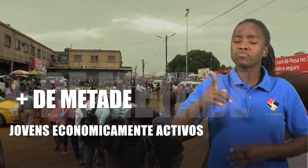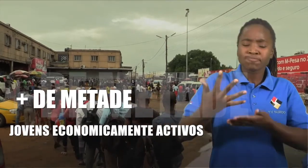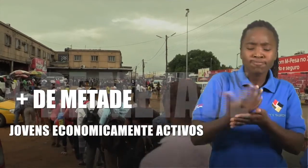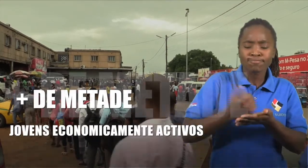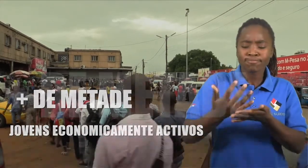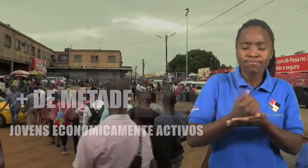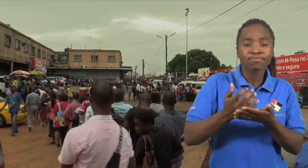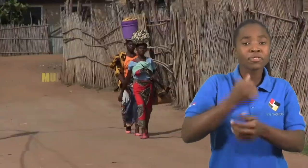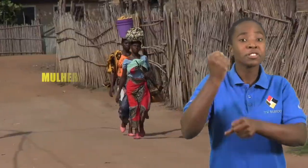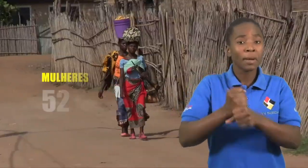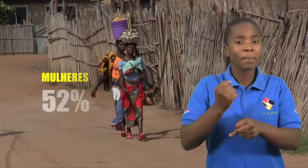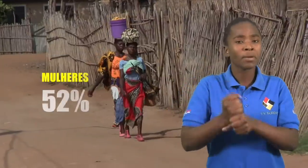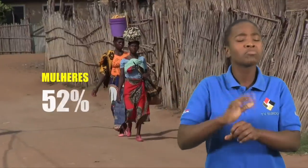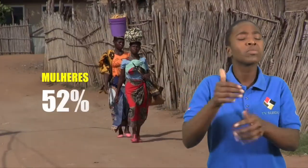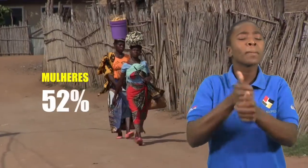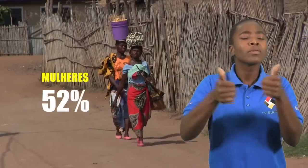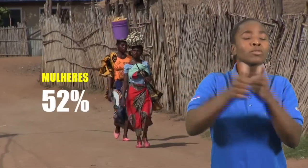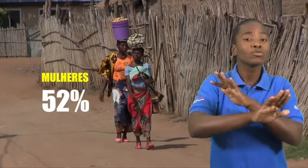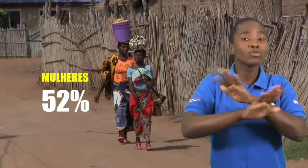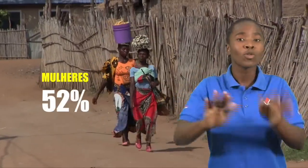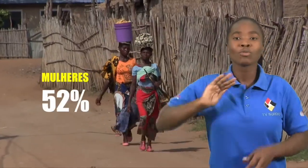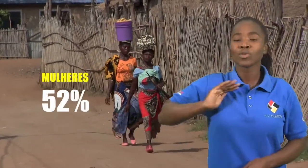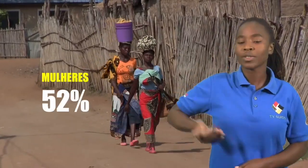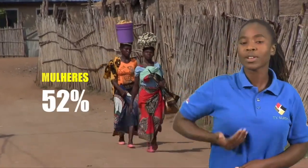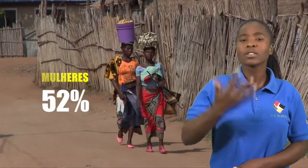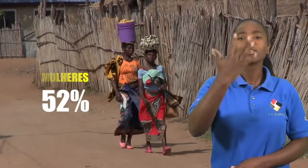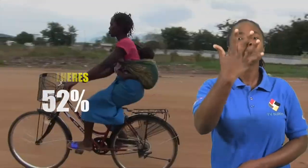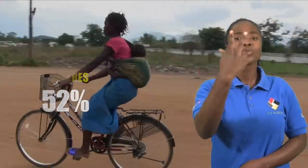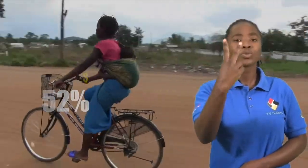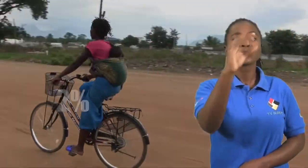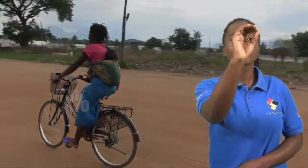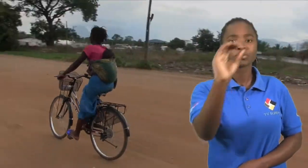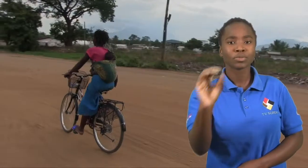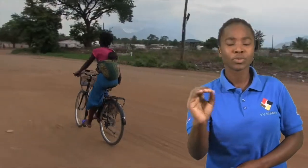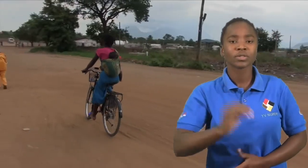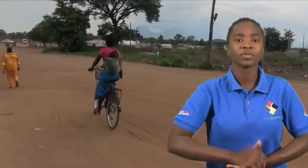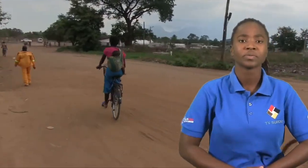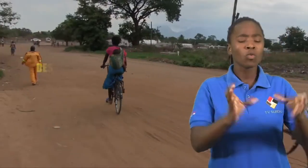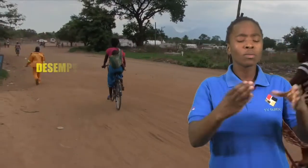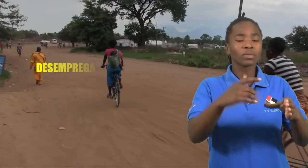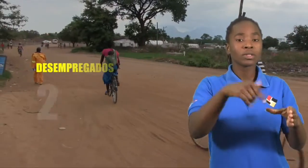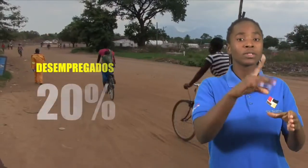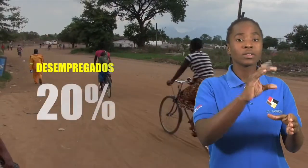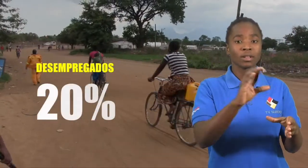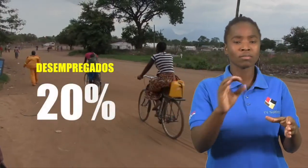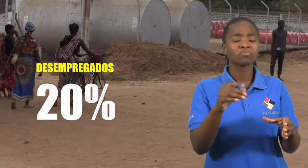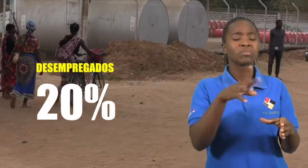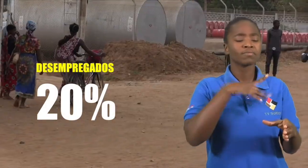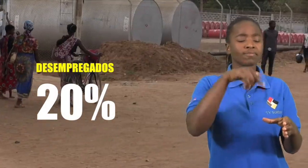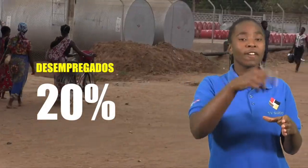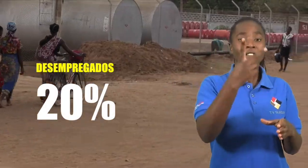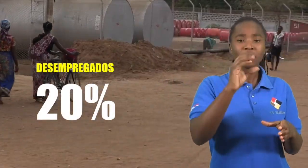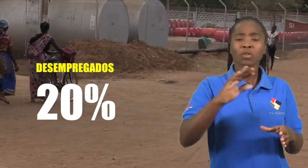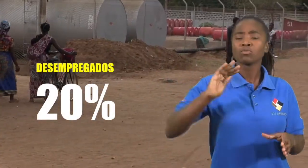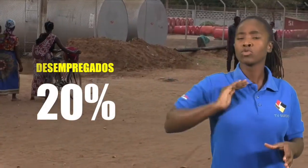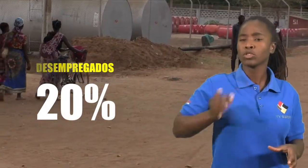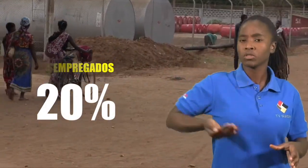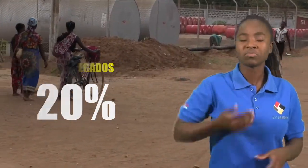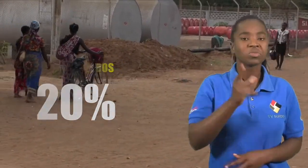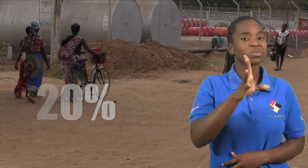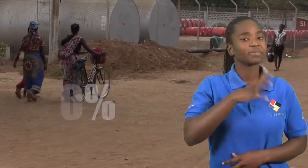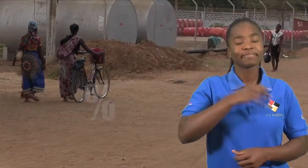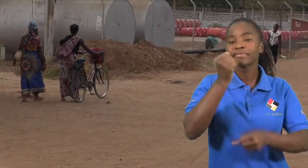idade economicamente ativa. Só as mulheres representam 52%. Porém, 20 em cada 100